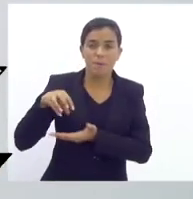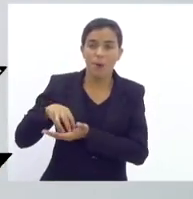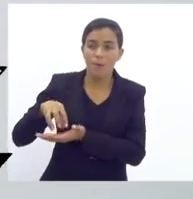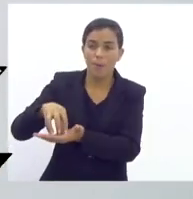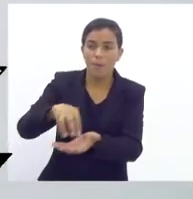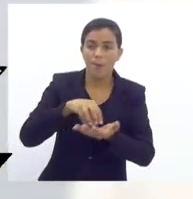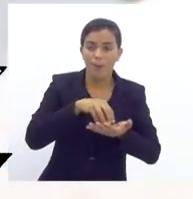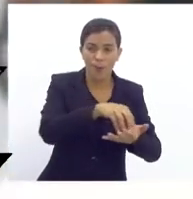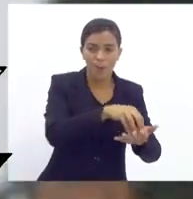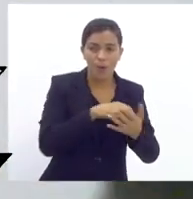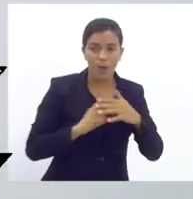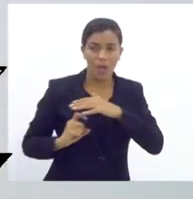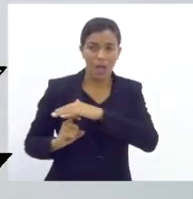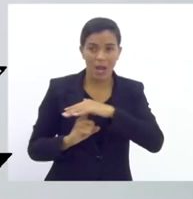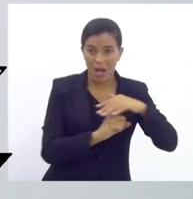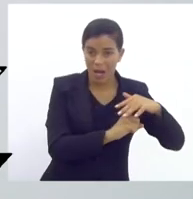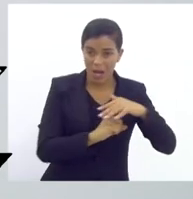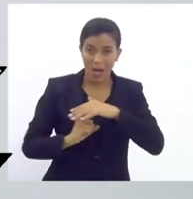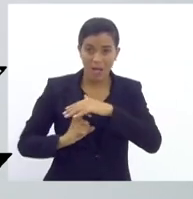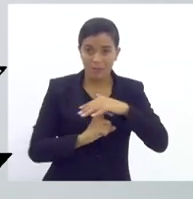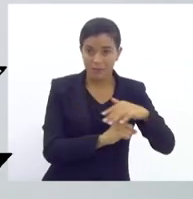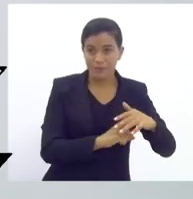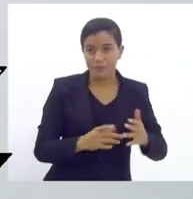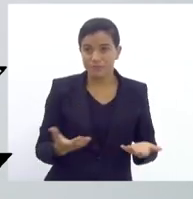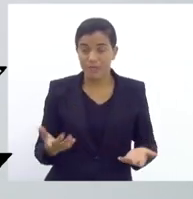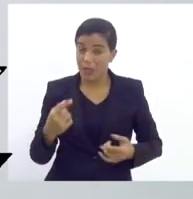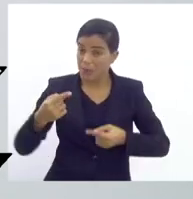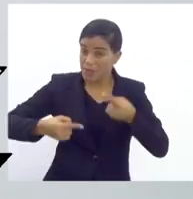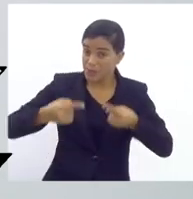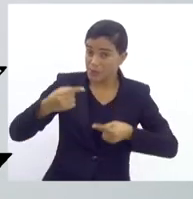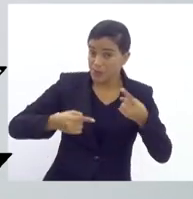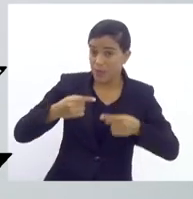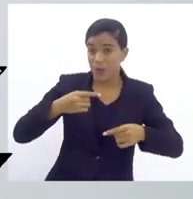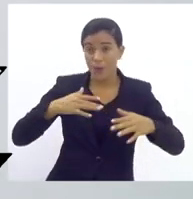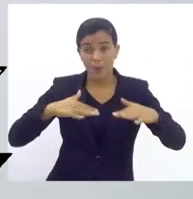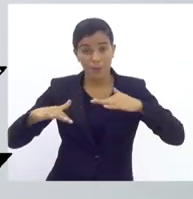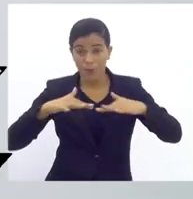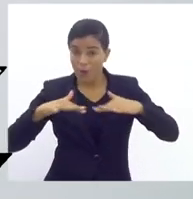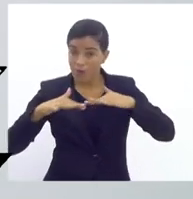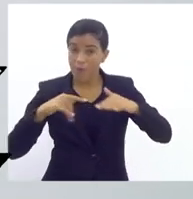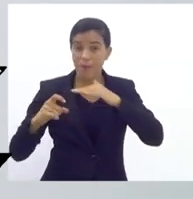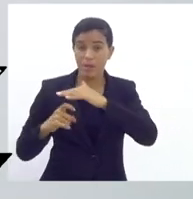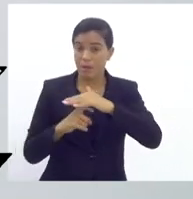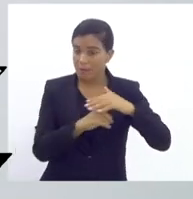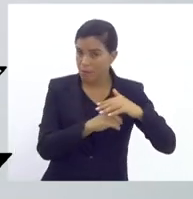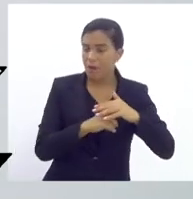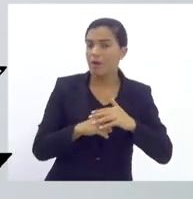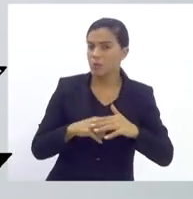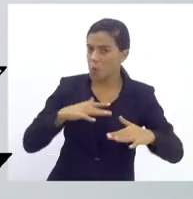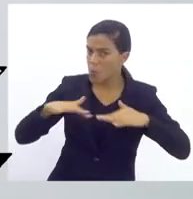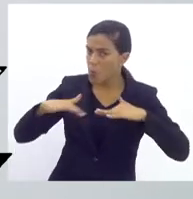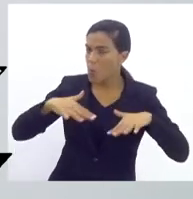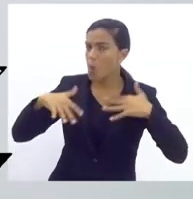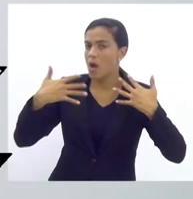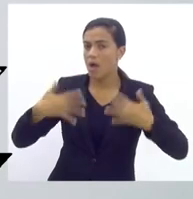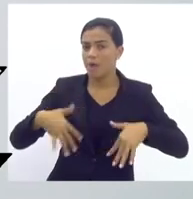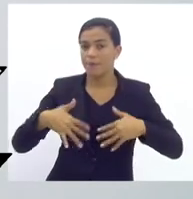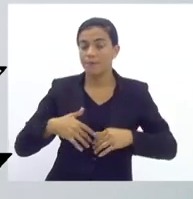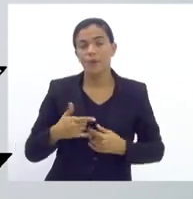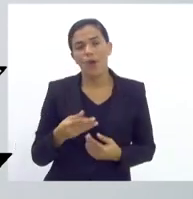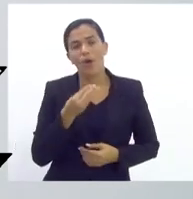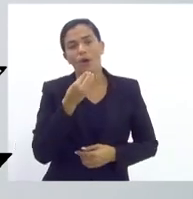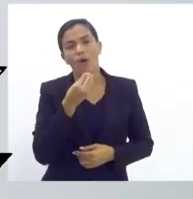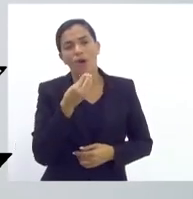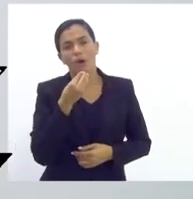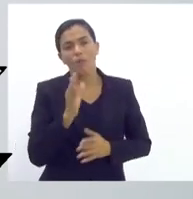de ambulantes vagas de ambulantes essa é uma discussão que os movimentos ambulantes faz bastante né É